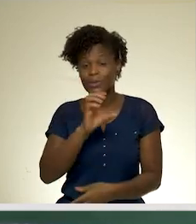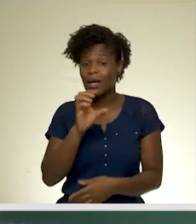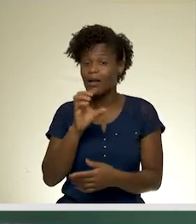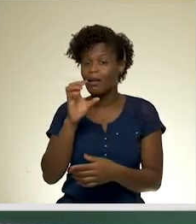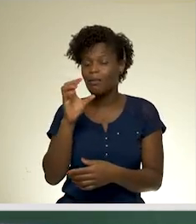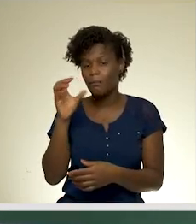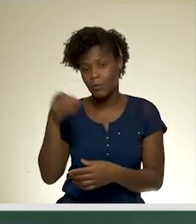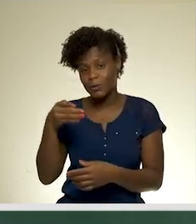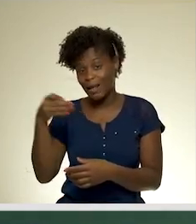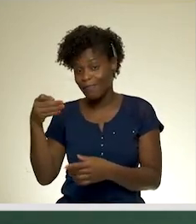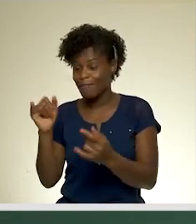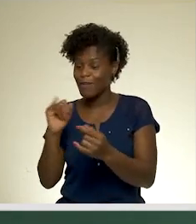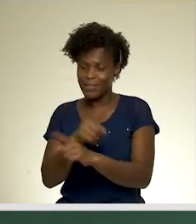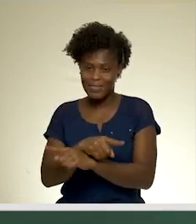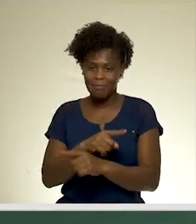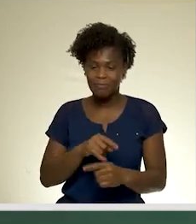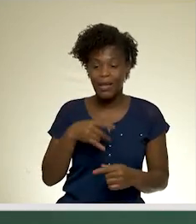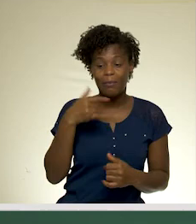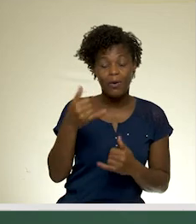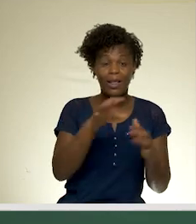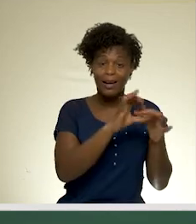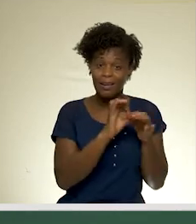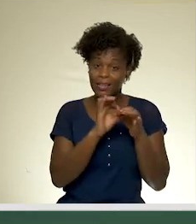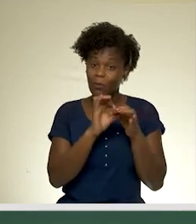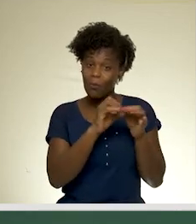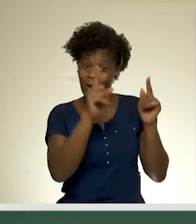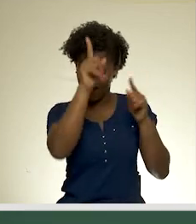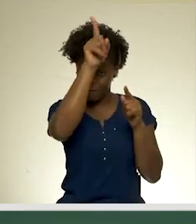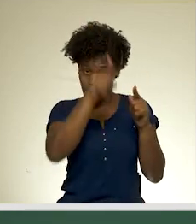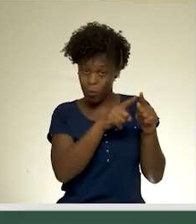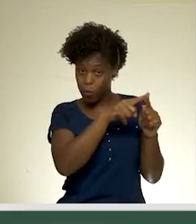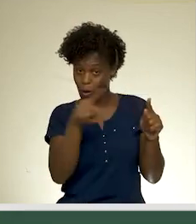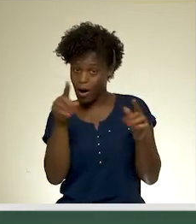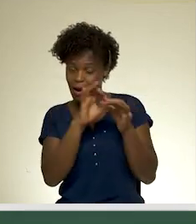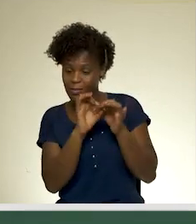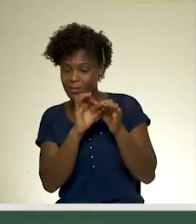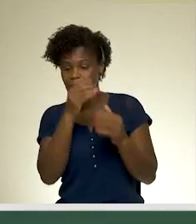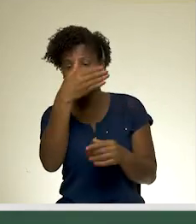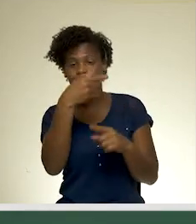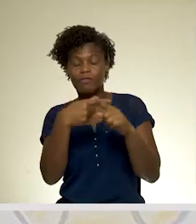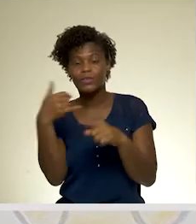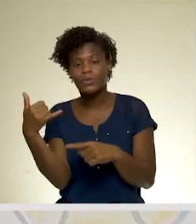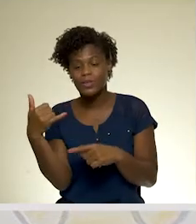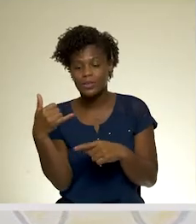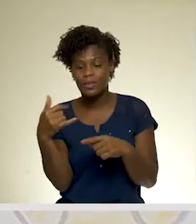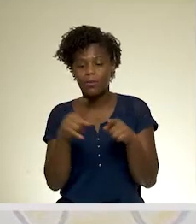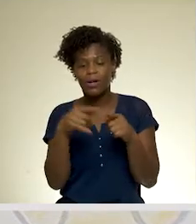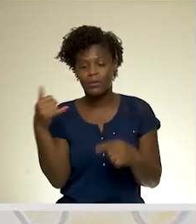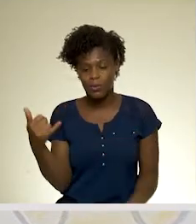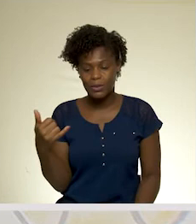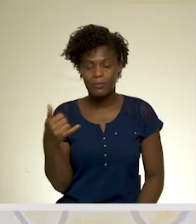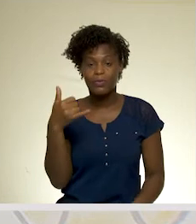inversa. Através da relação no gráfico, atenção, 1 vezes 2 dá